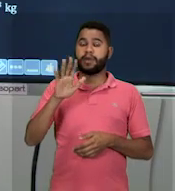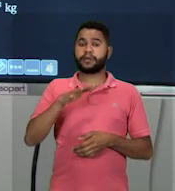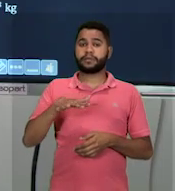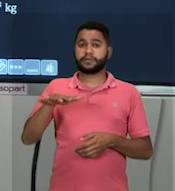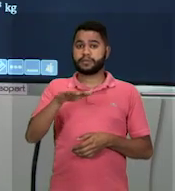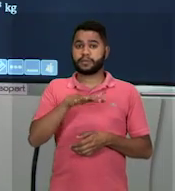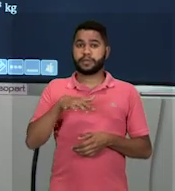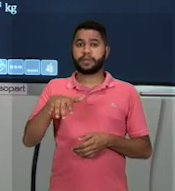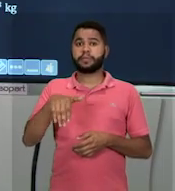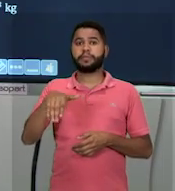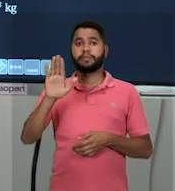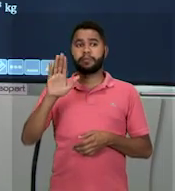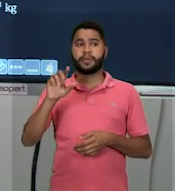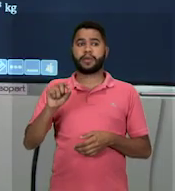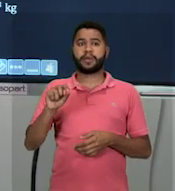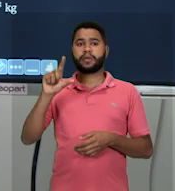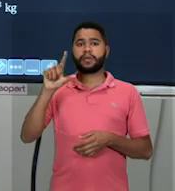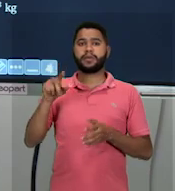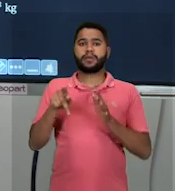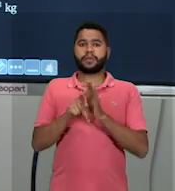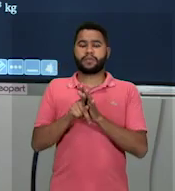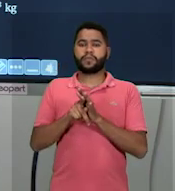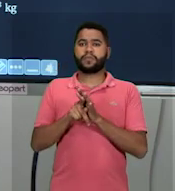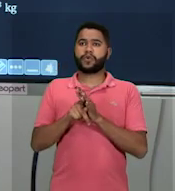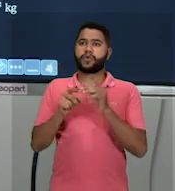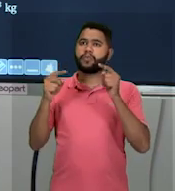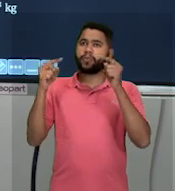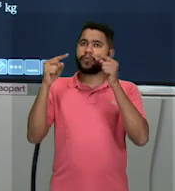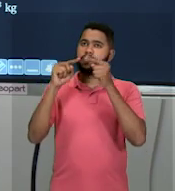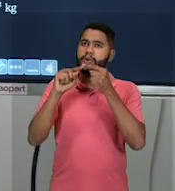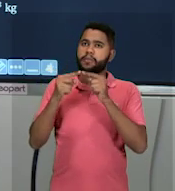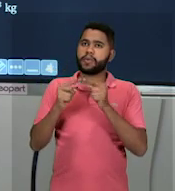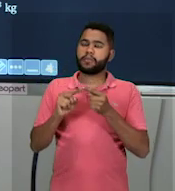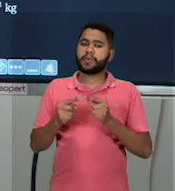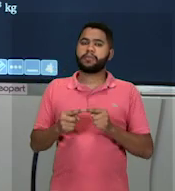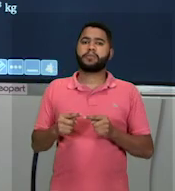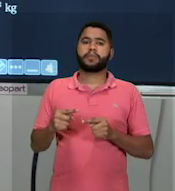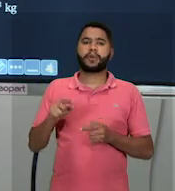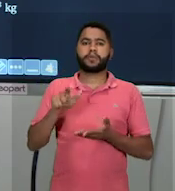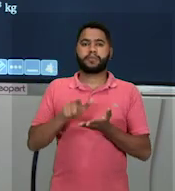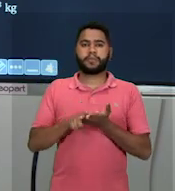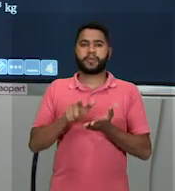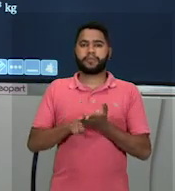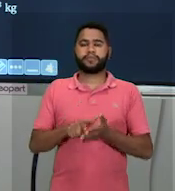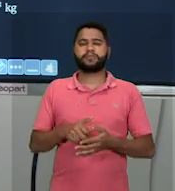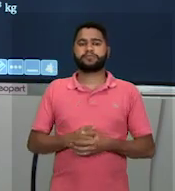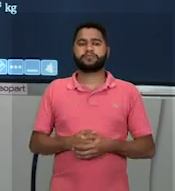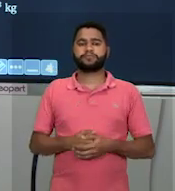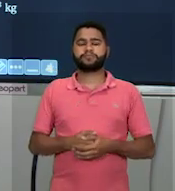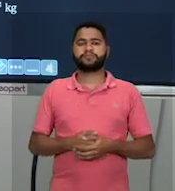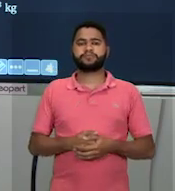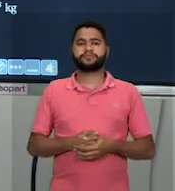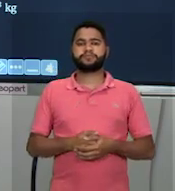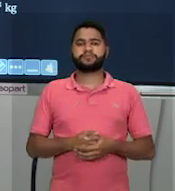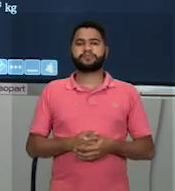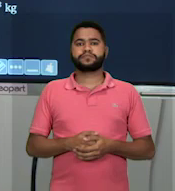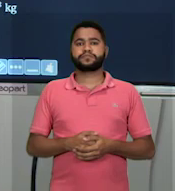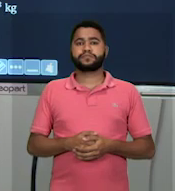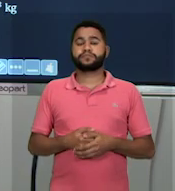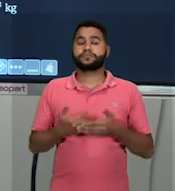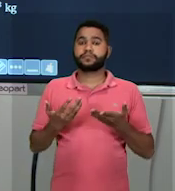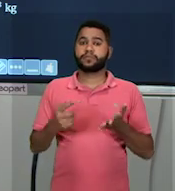né, mais vai aumentar a massa correspondente de papel. Quanto menor a área, menor a massa.